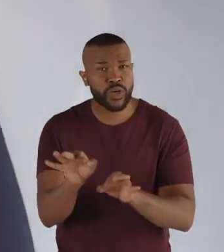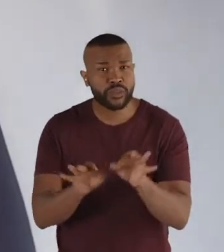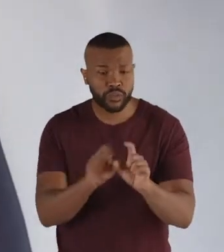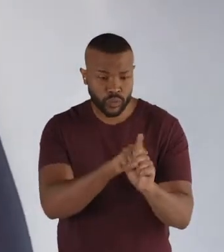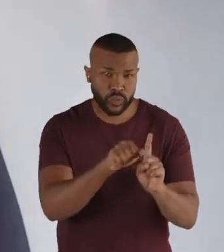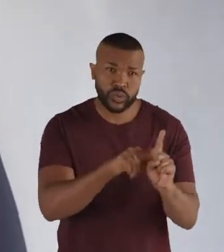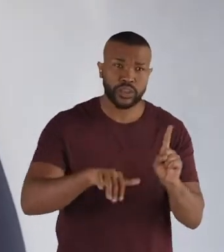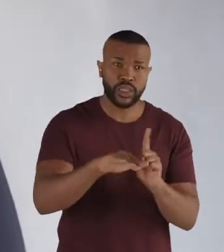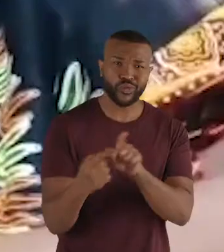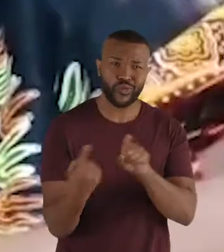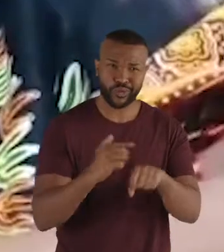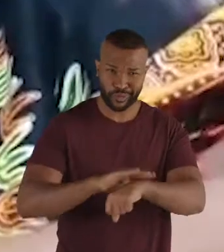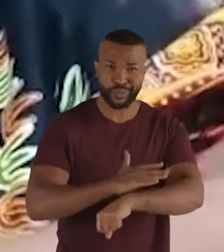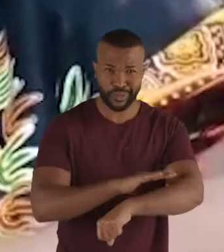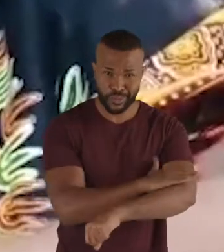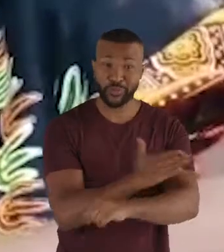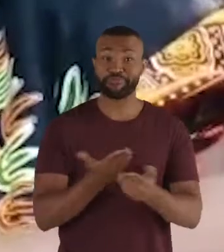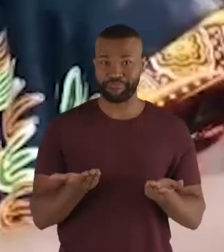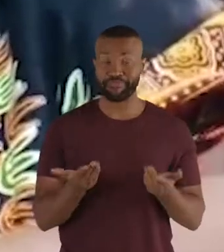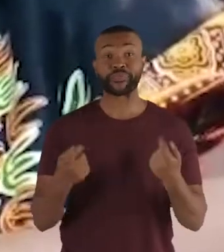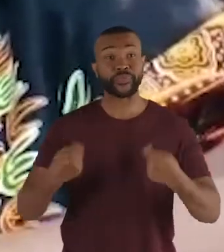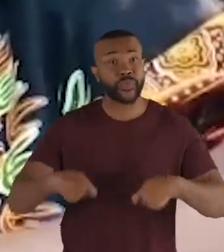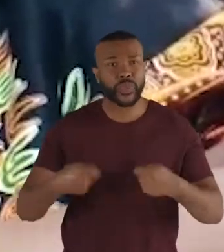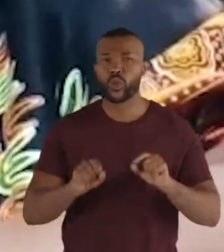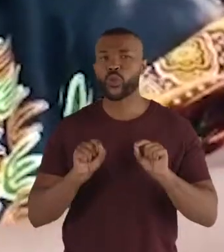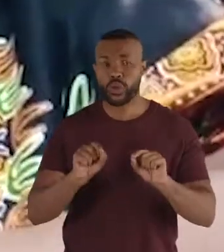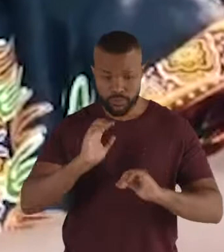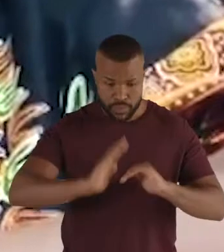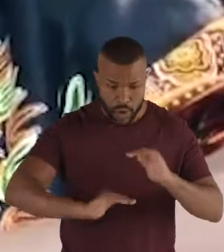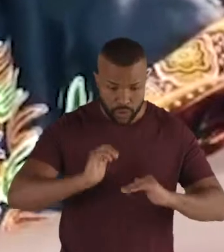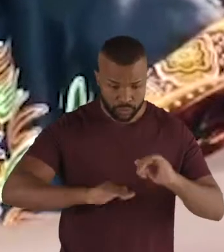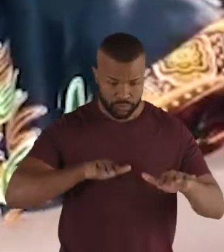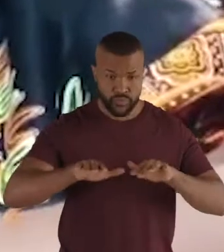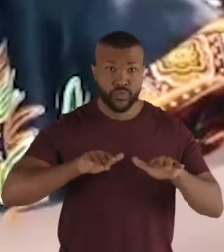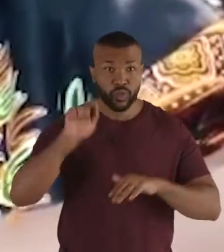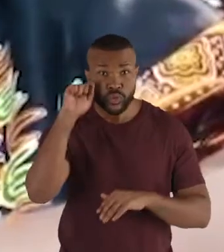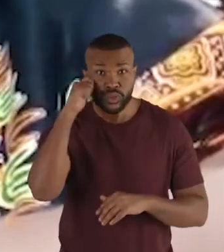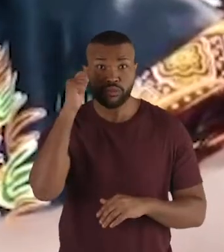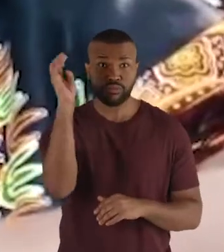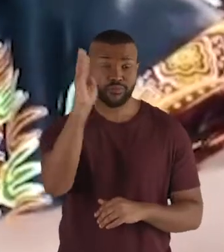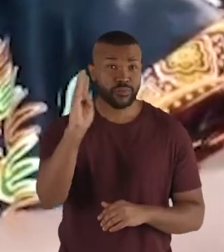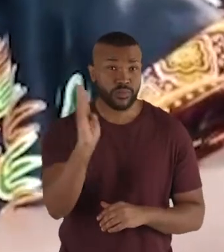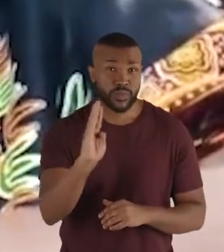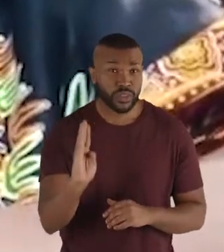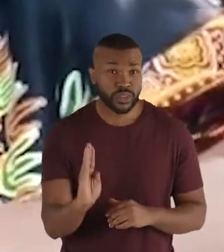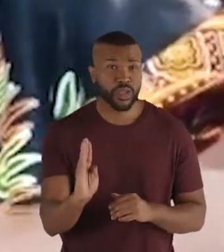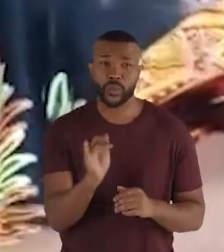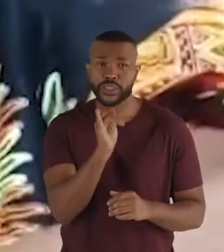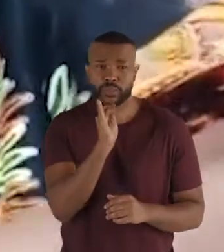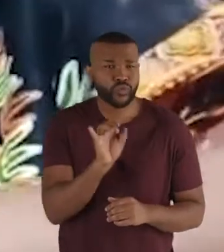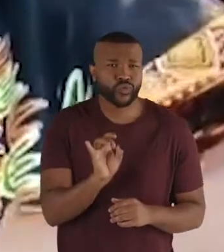uma sociedade antirracista. É preciso considerar que as ações do movimento negro brasileiro não